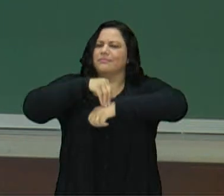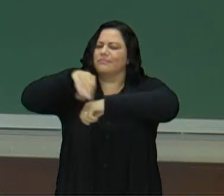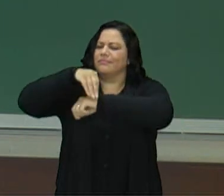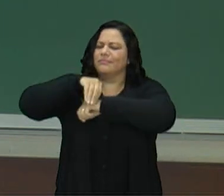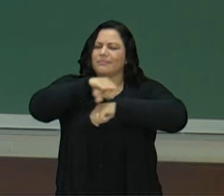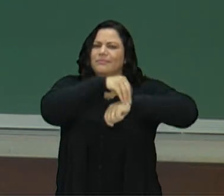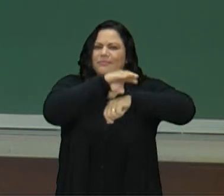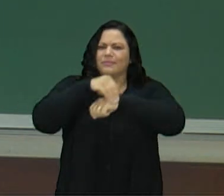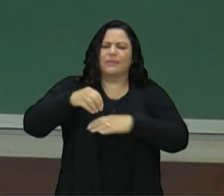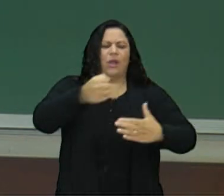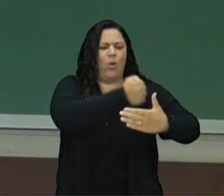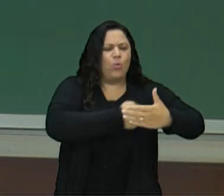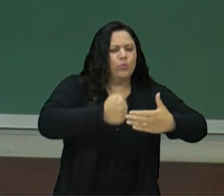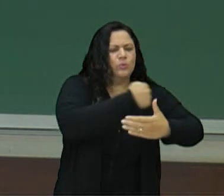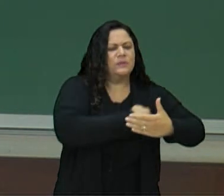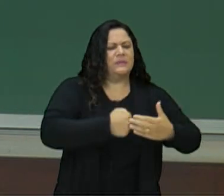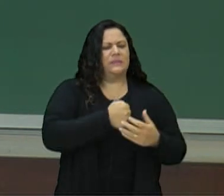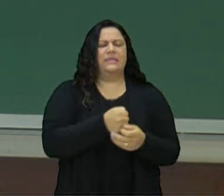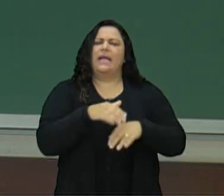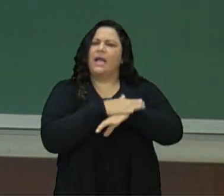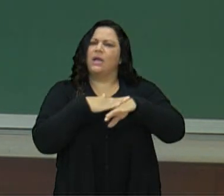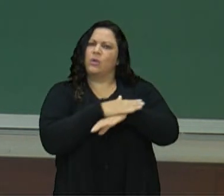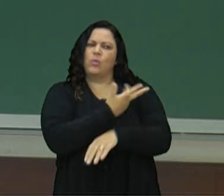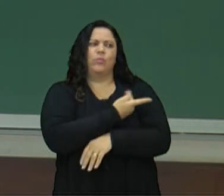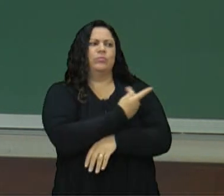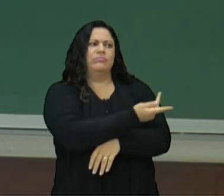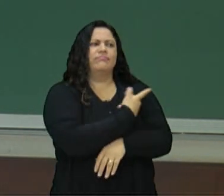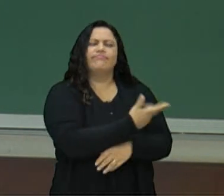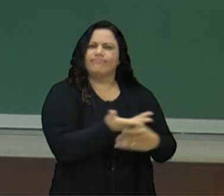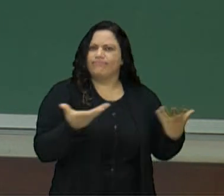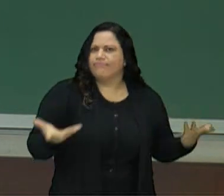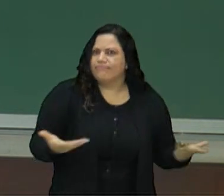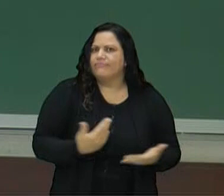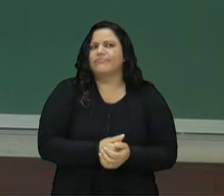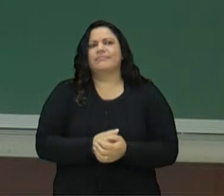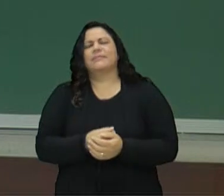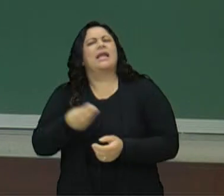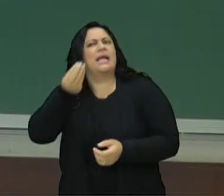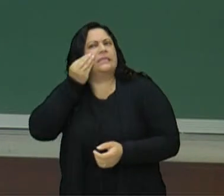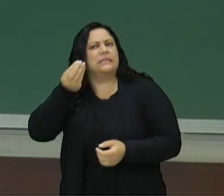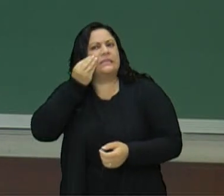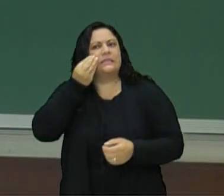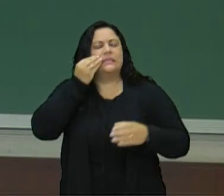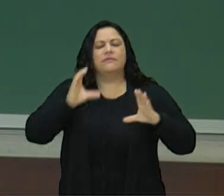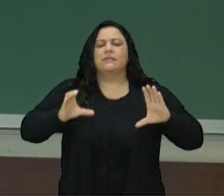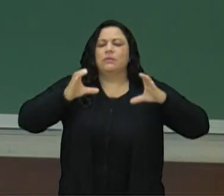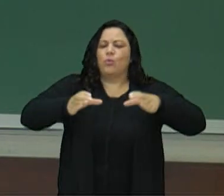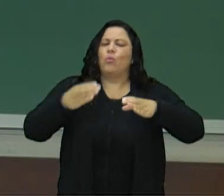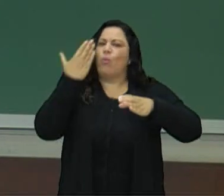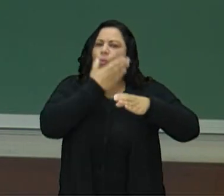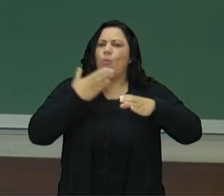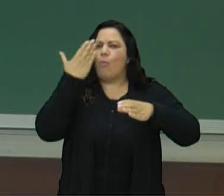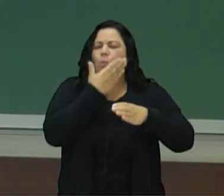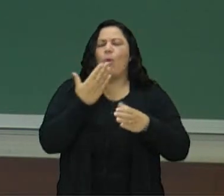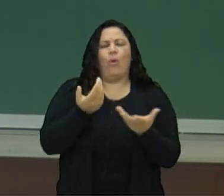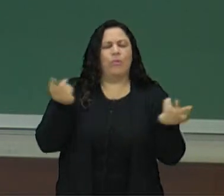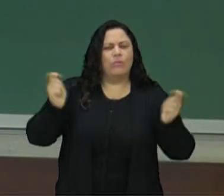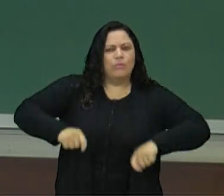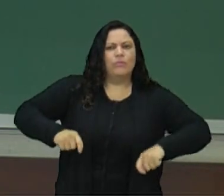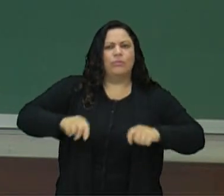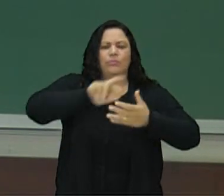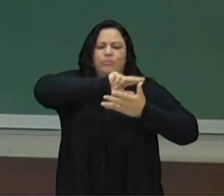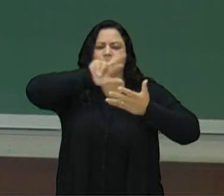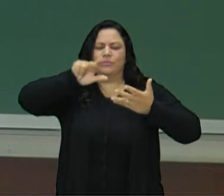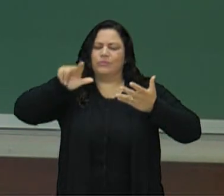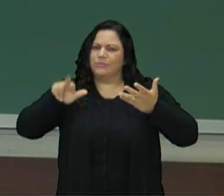rotina, cozinhar, conversar com quem está ao seu lado e tentar fazer um bolo assim, totalmente comestível, com os elementos do bolo